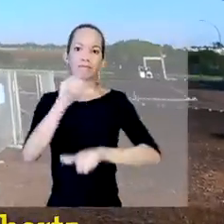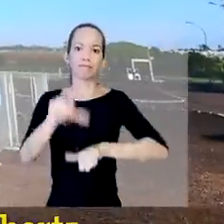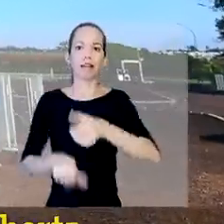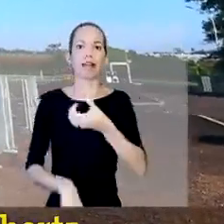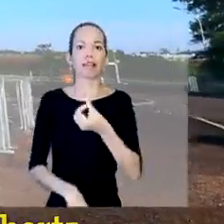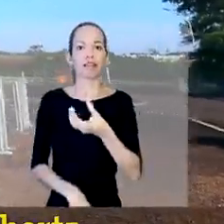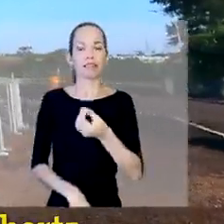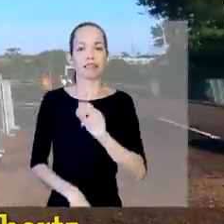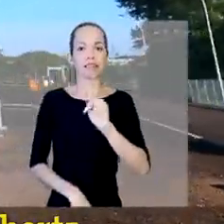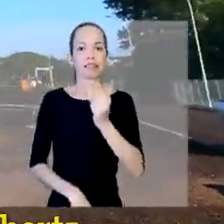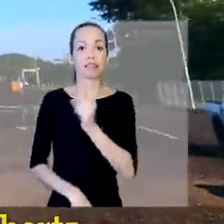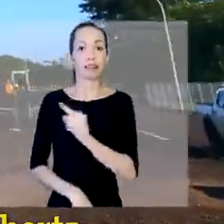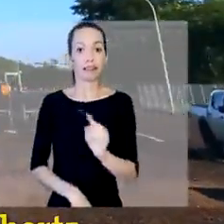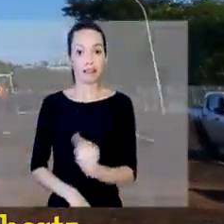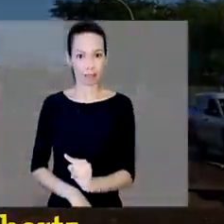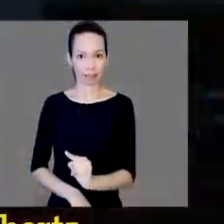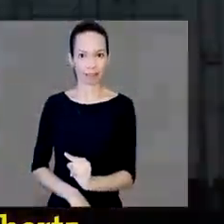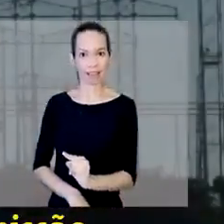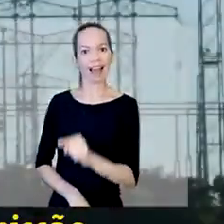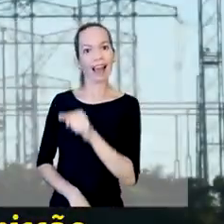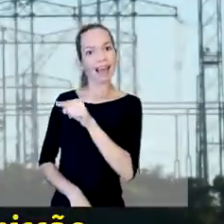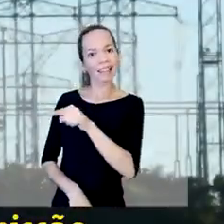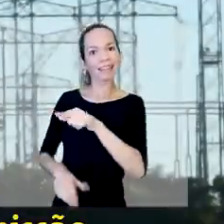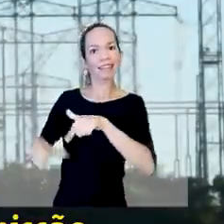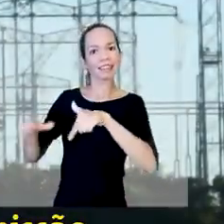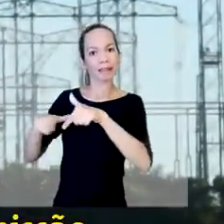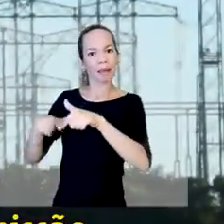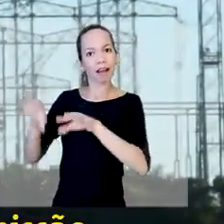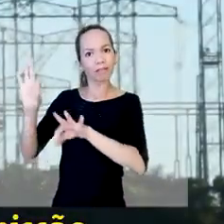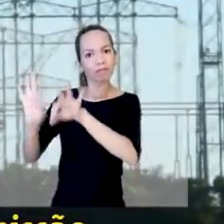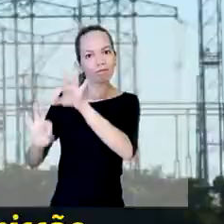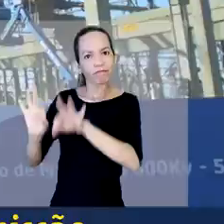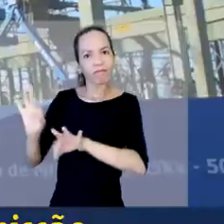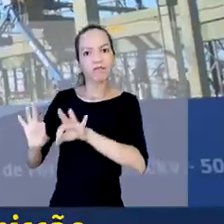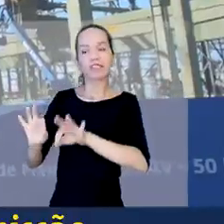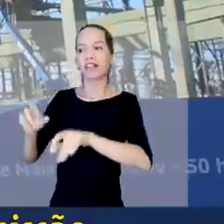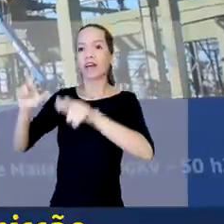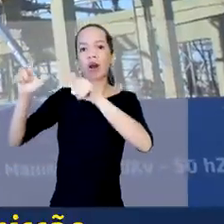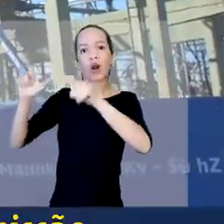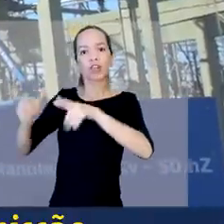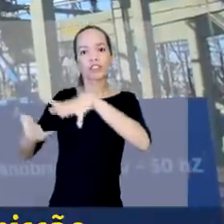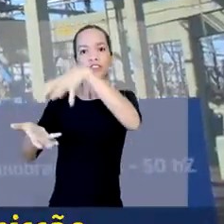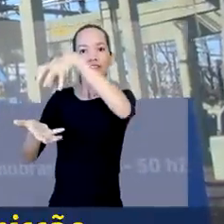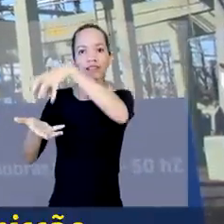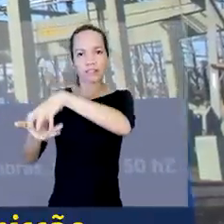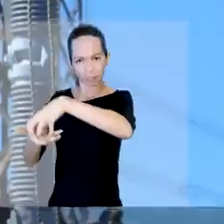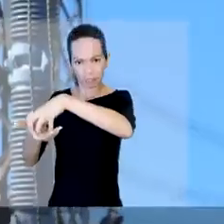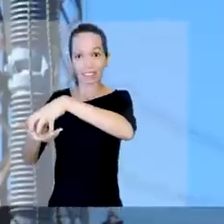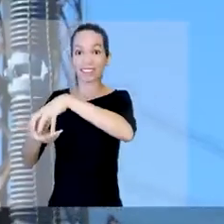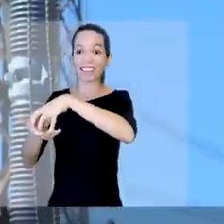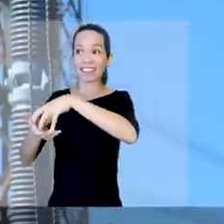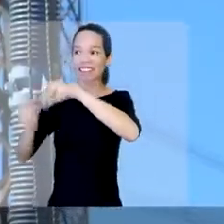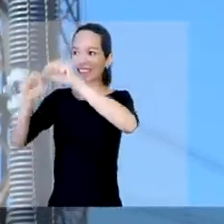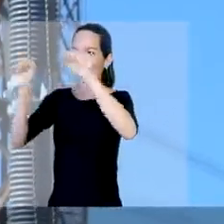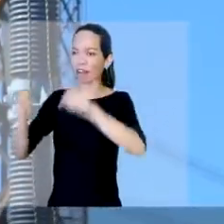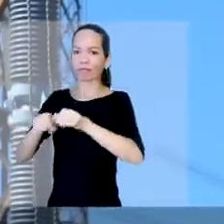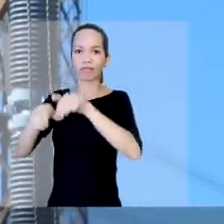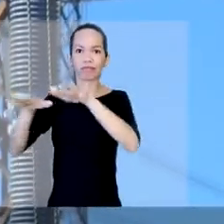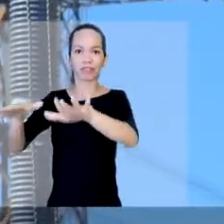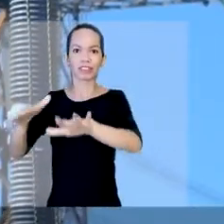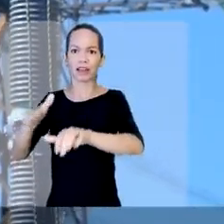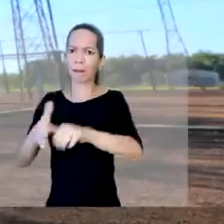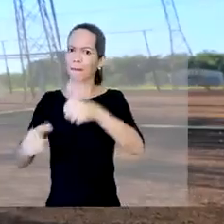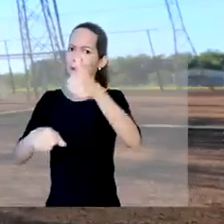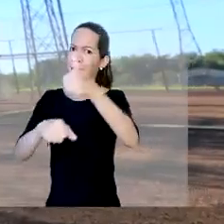convertida para a frequência de 60 Hz. O processo é realizado neste sistema de transmissão, pioneiro na